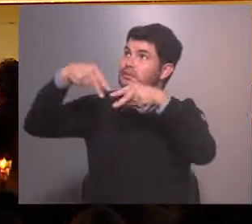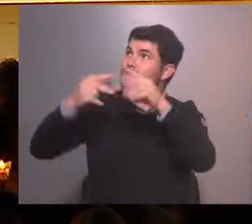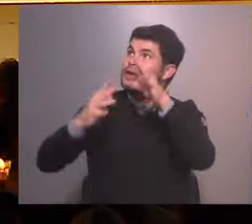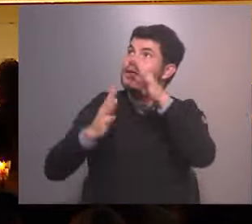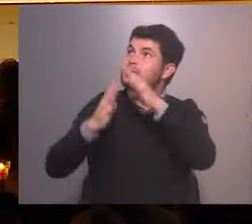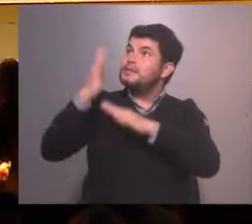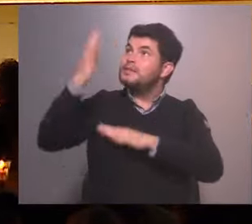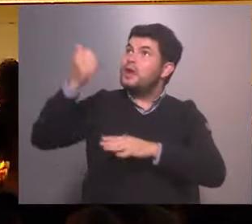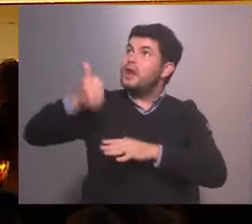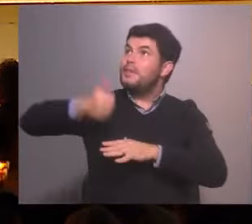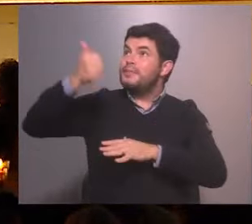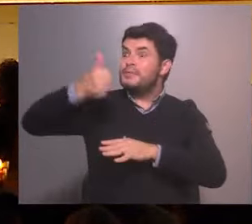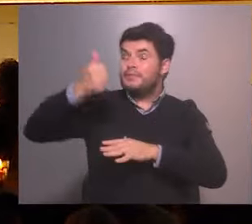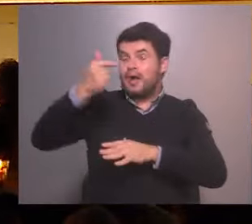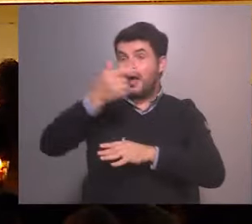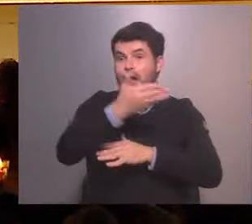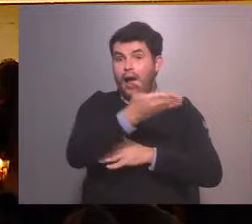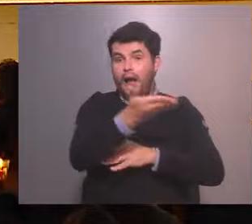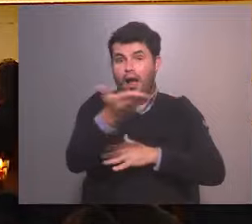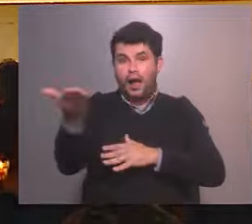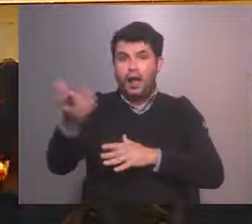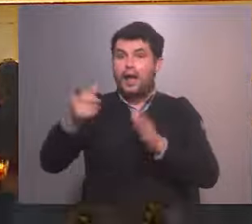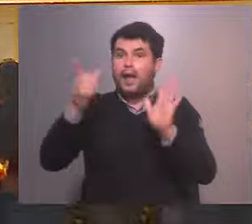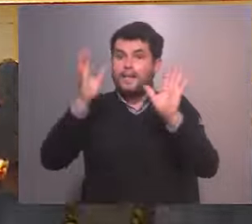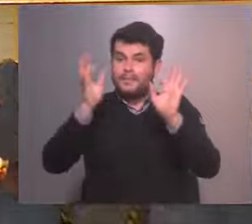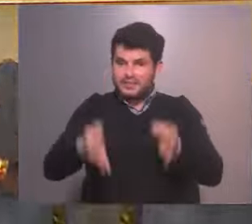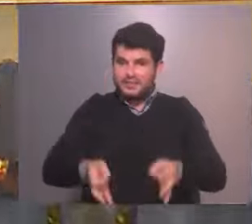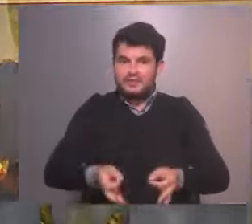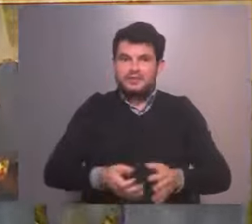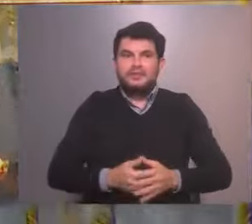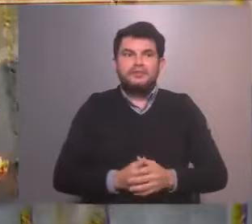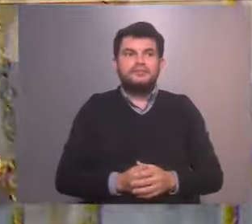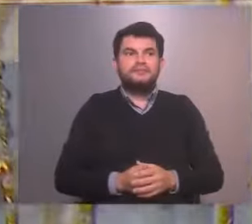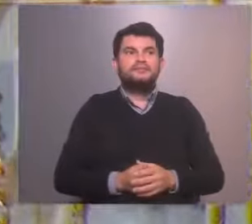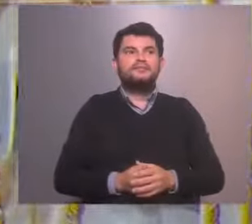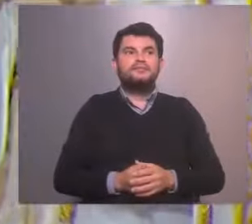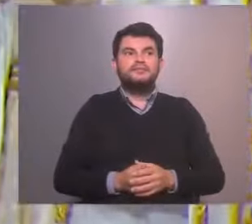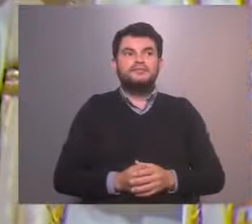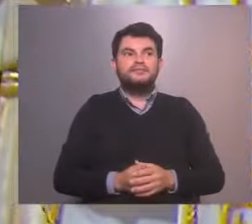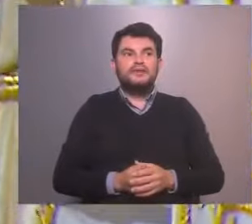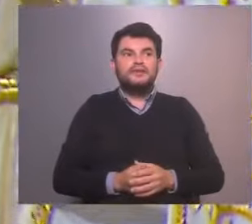Ó Maria, concebida sem pecado.